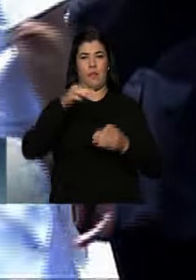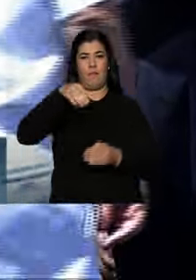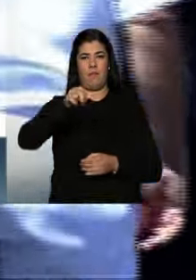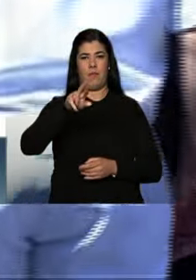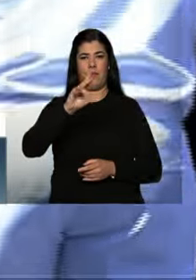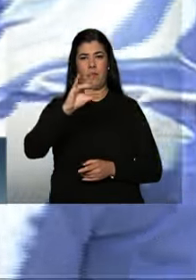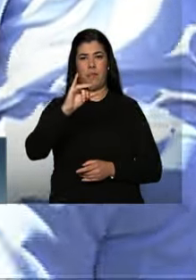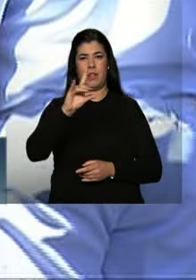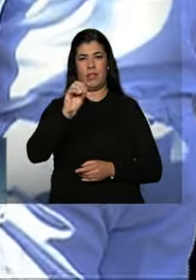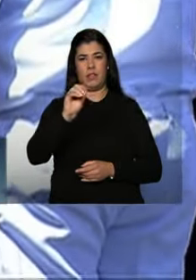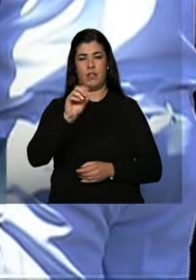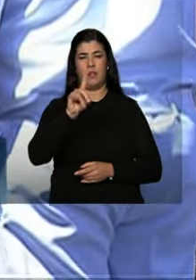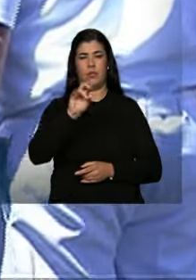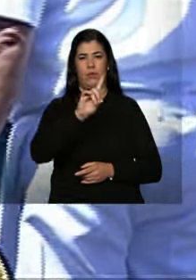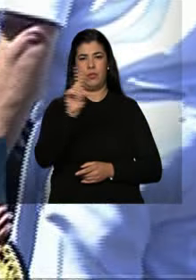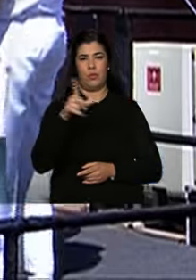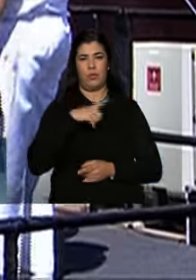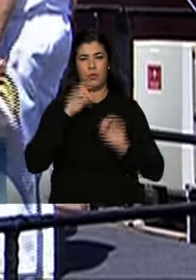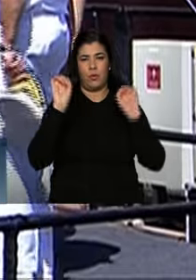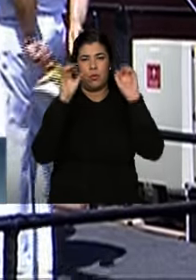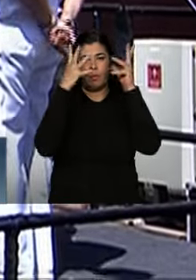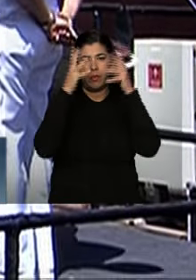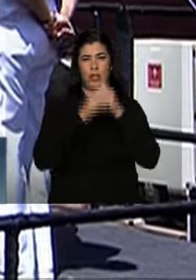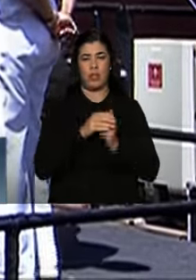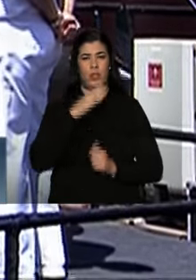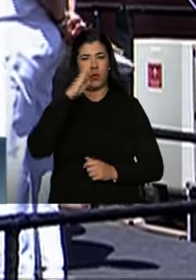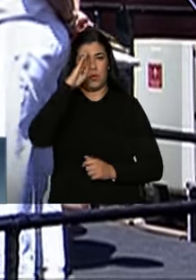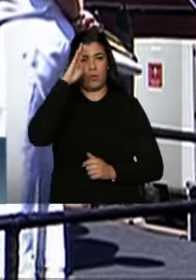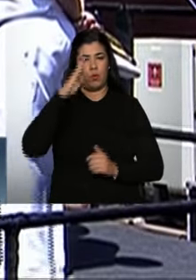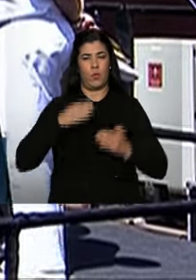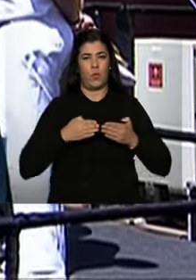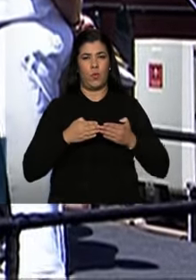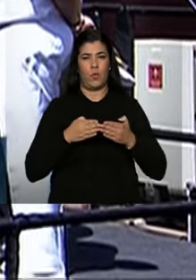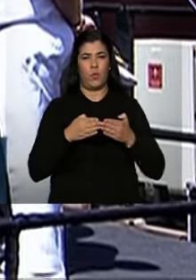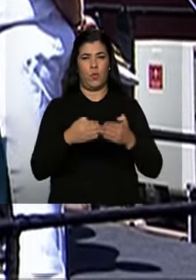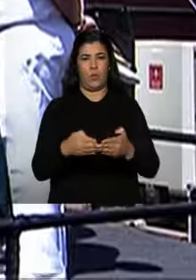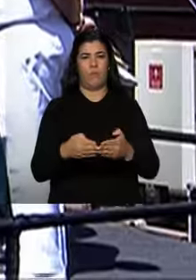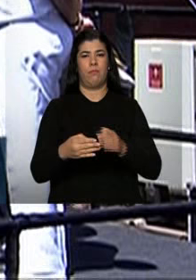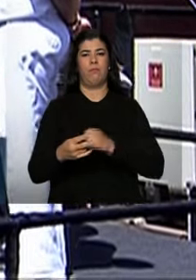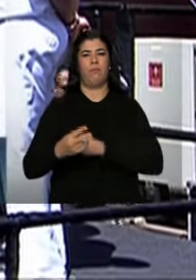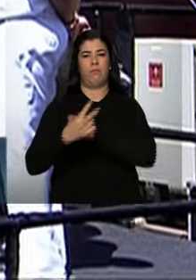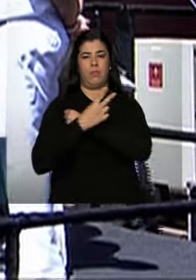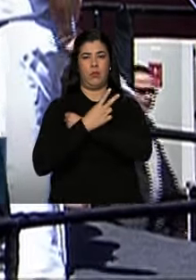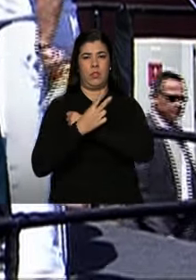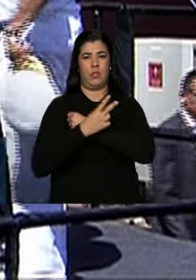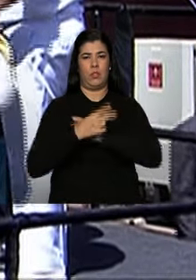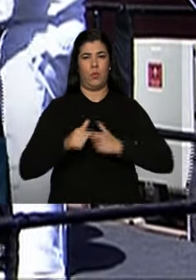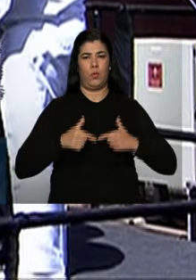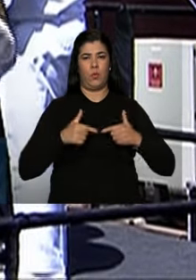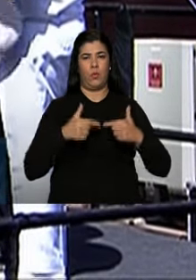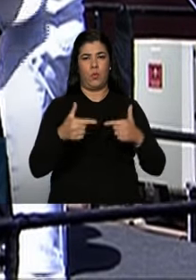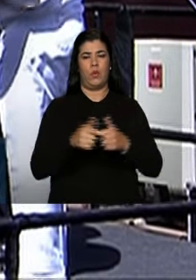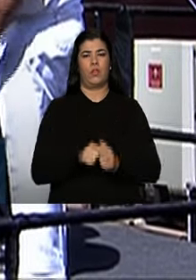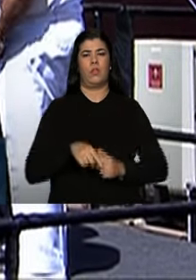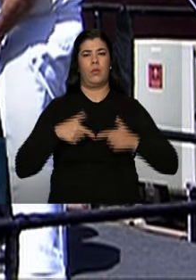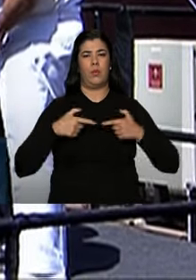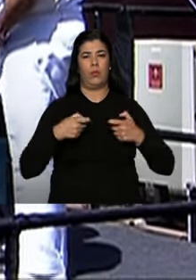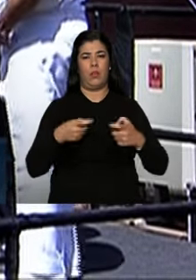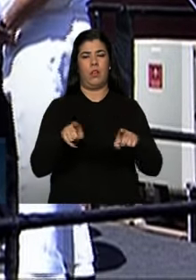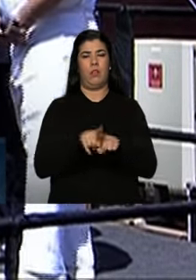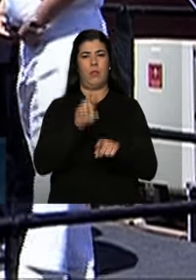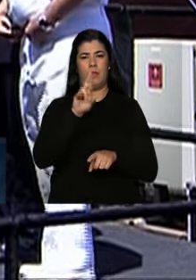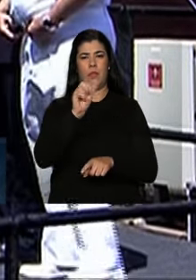O nome do navio homenageia o marinheiro da Armada Imperial Brasileira, herói da Batalha Naval do Riachuelo. Para